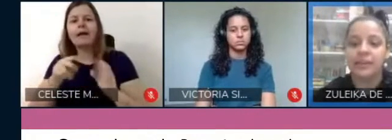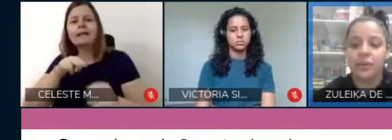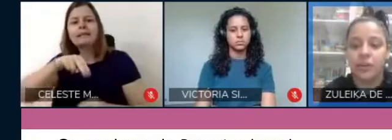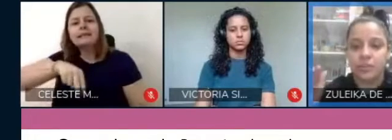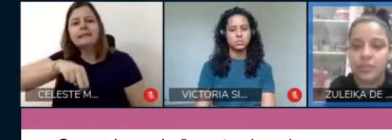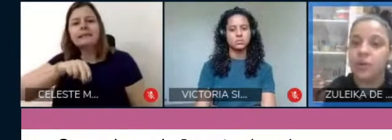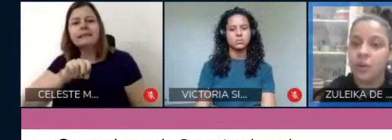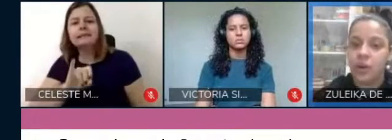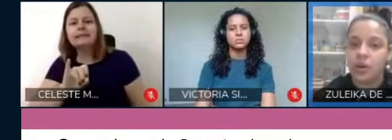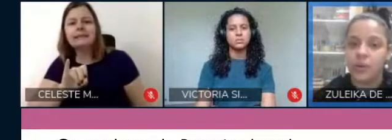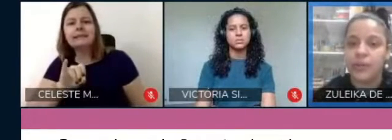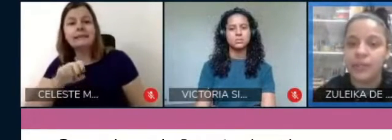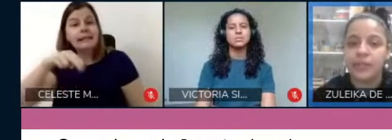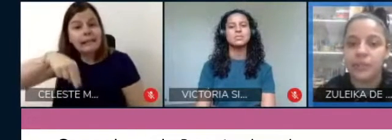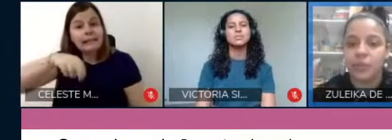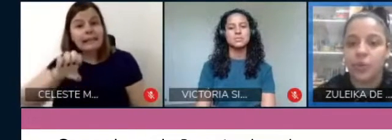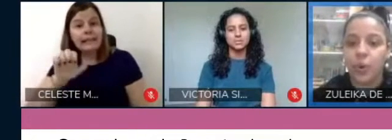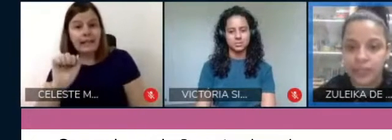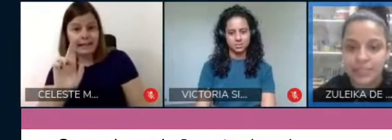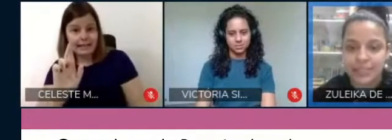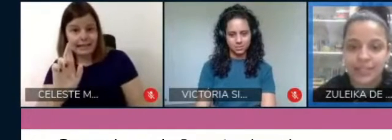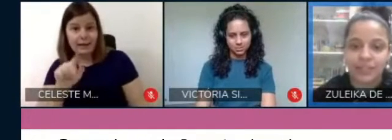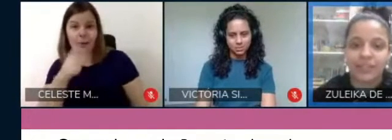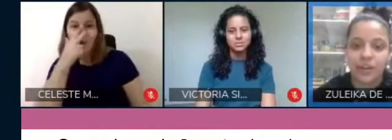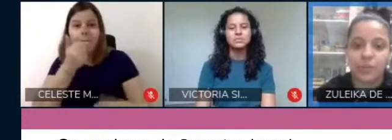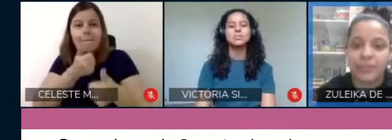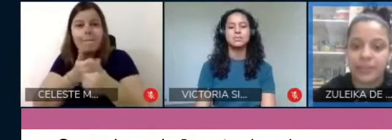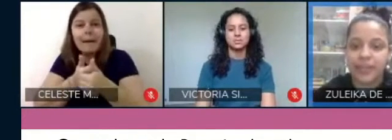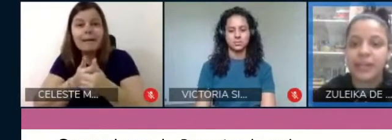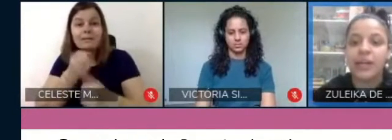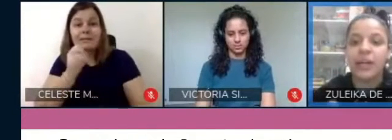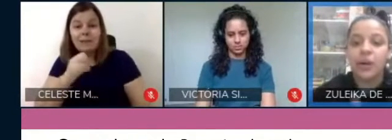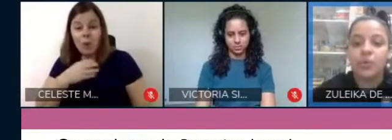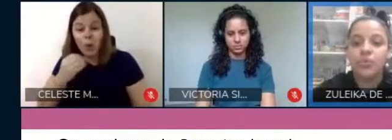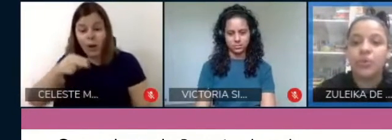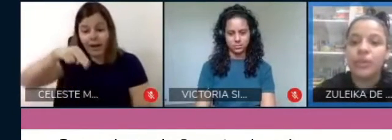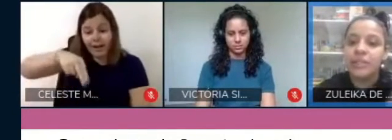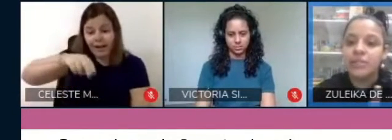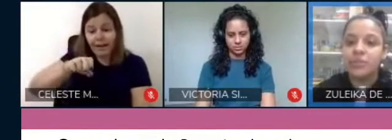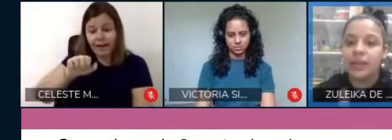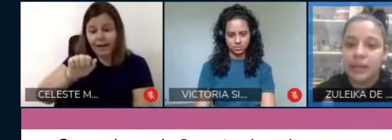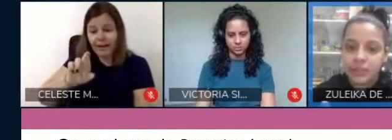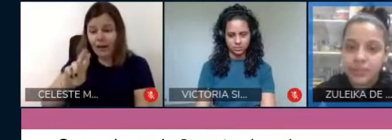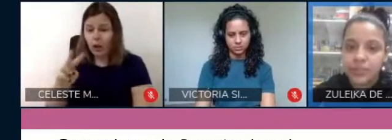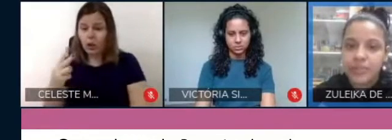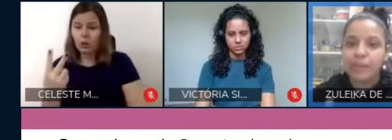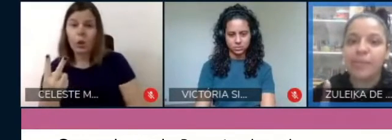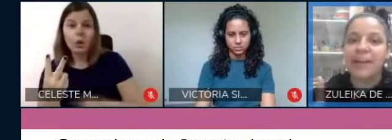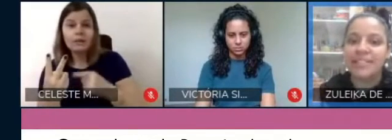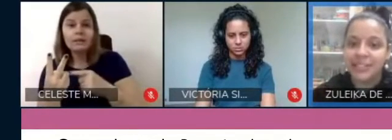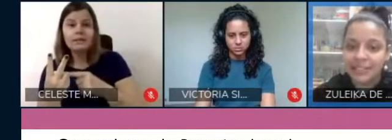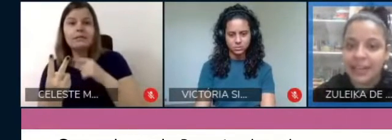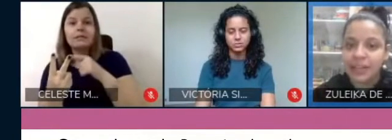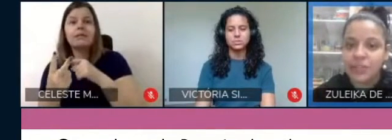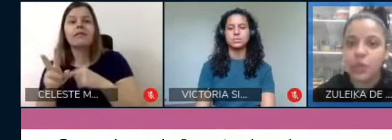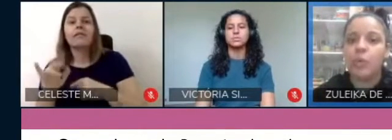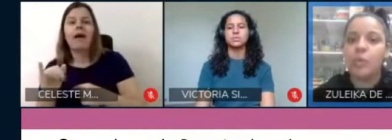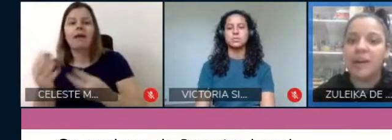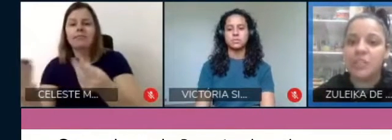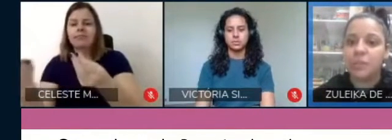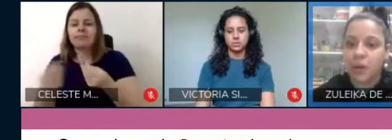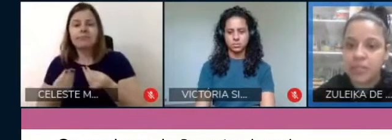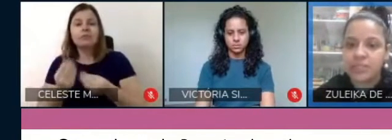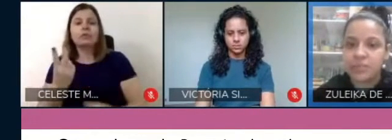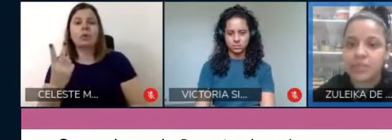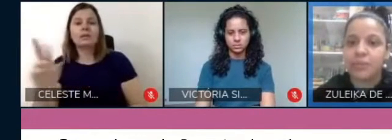né? E aí, se eu coloco near 2, ele vai obter os dois resultados que o Sabe Mais